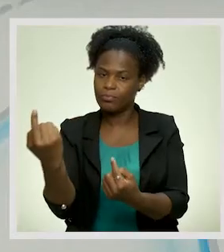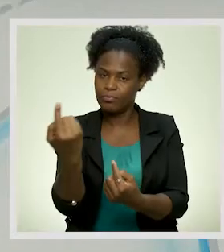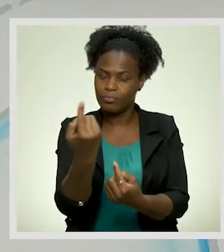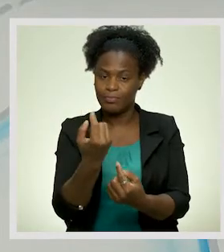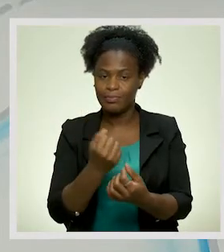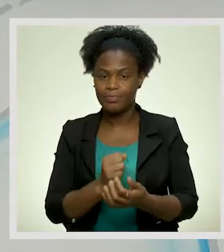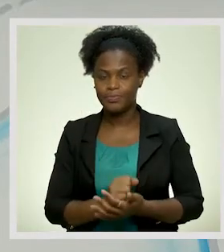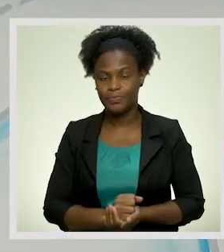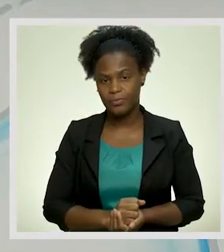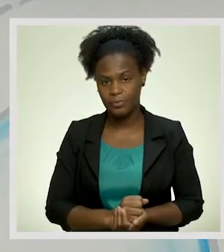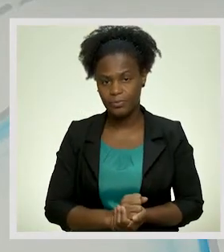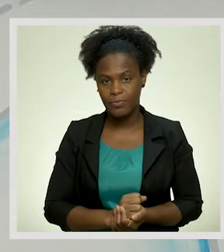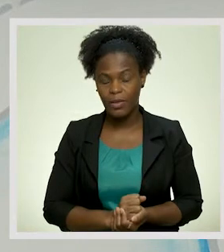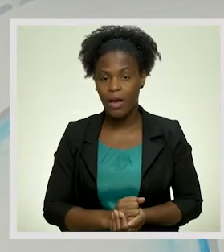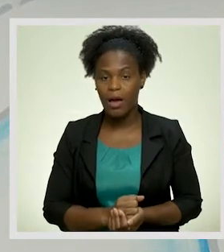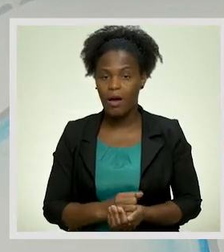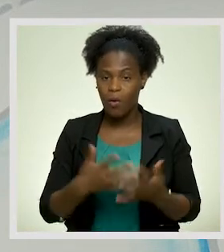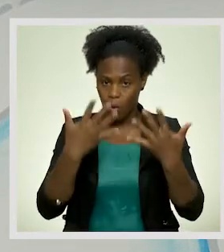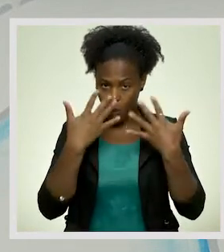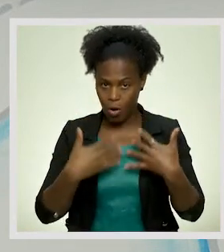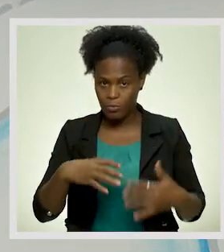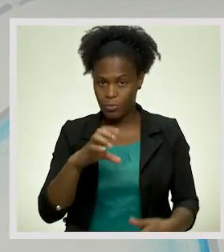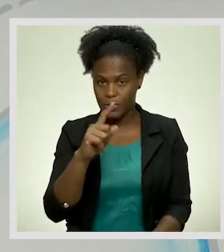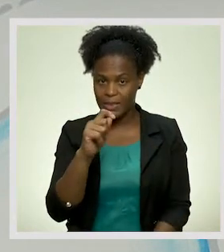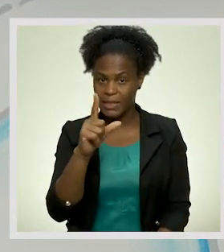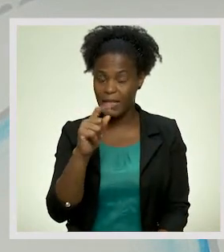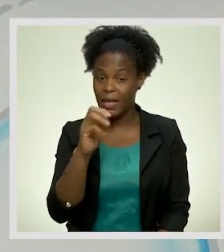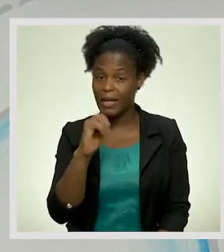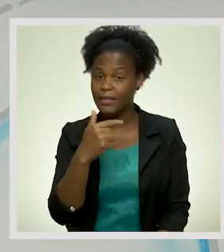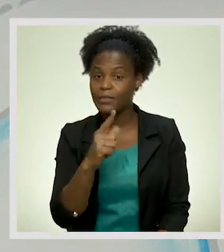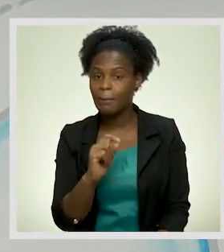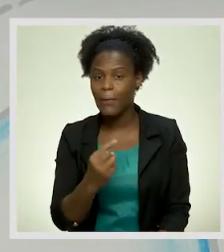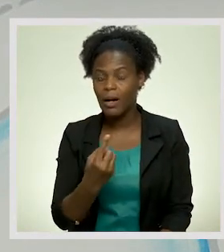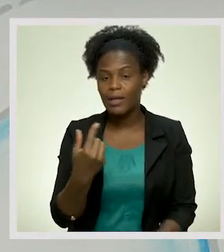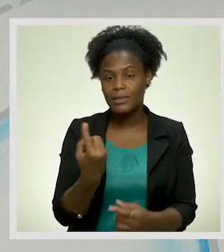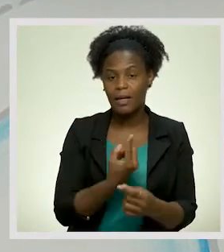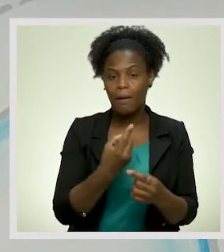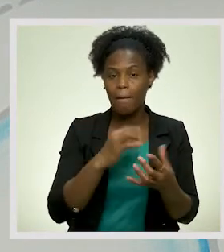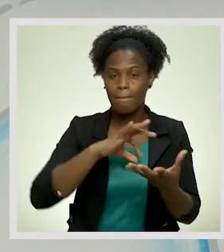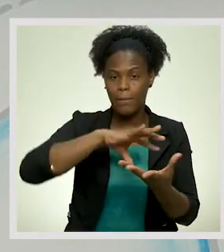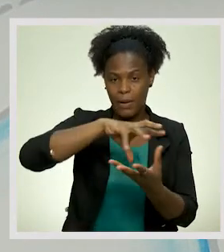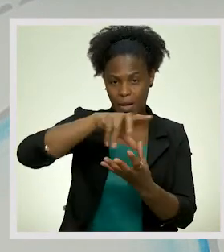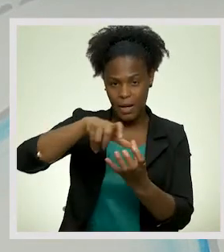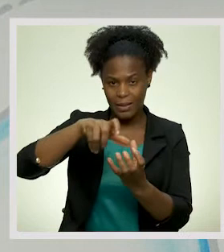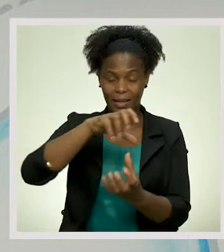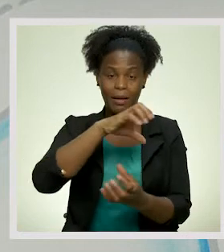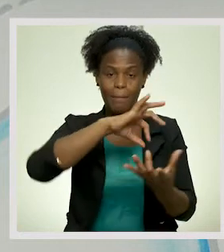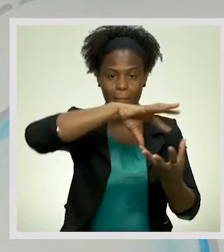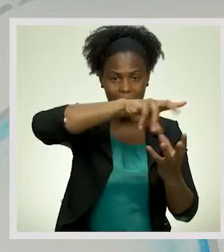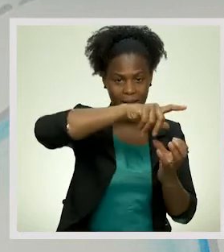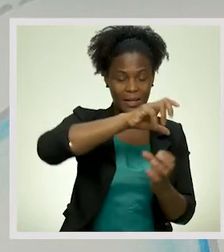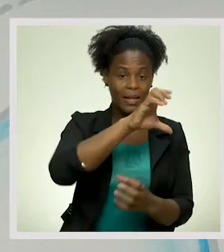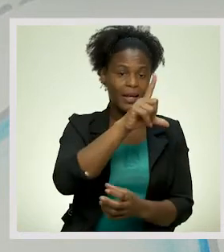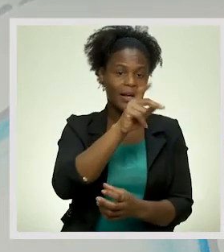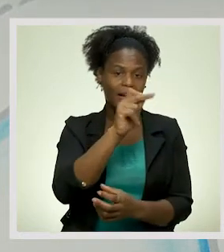Então, um corpo celeste, para ser um planeta clássico, tem que ter a capacidade de